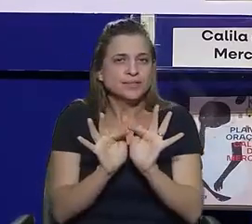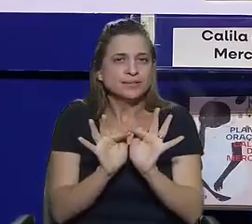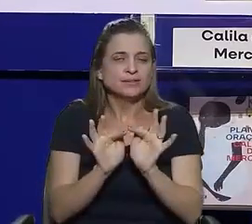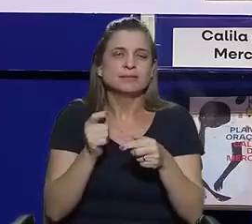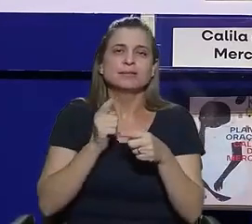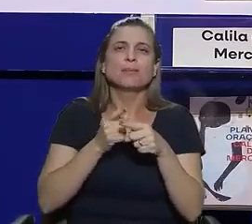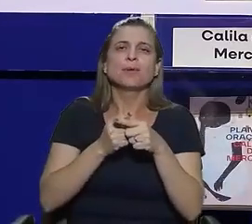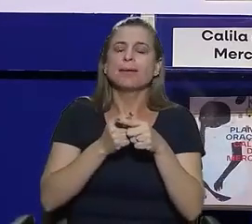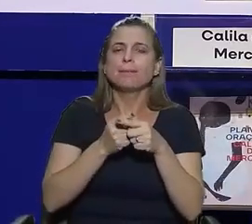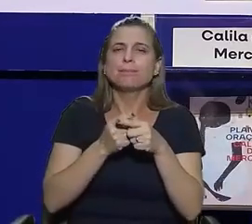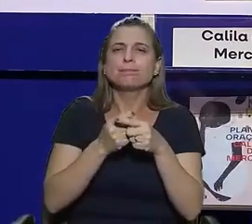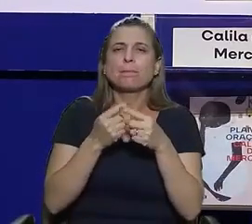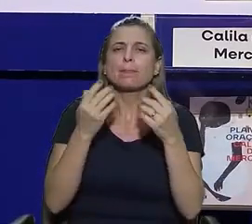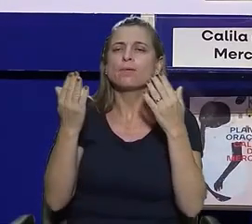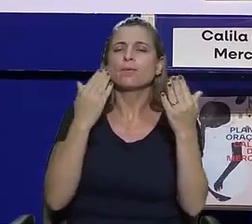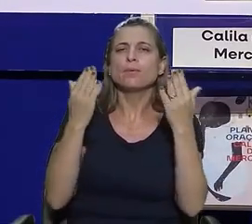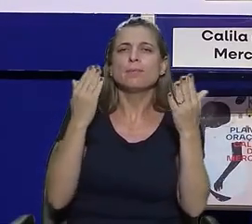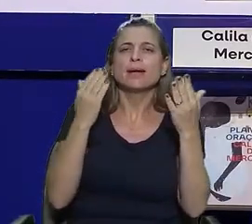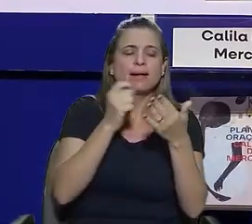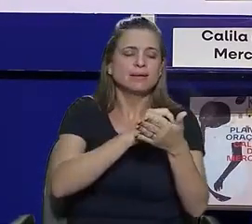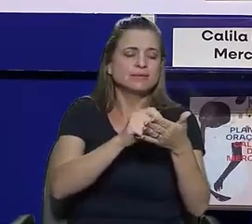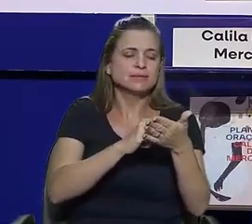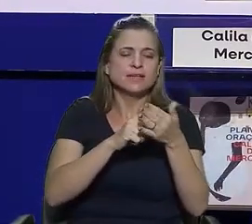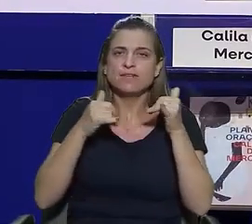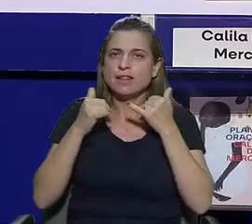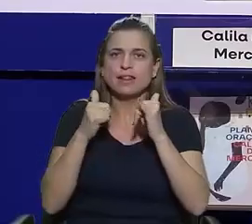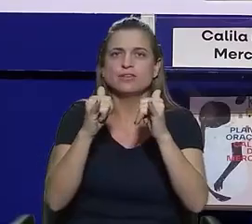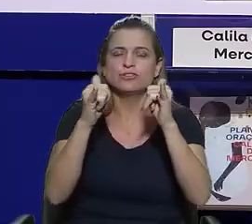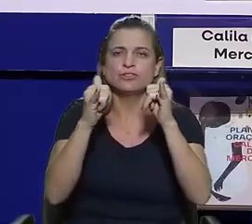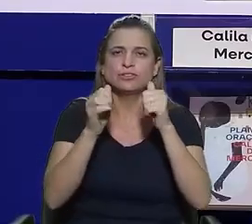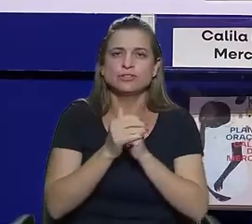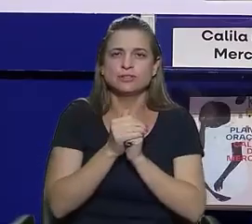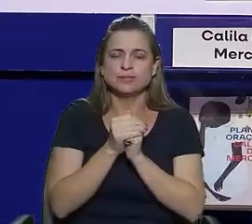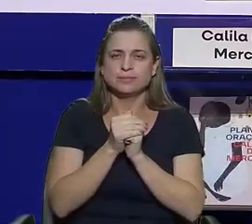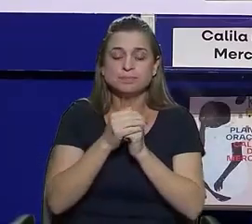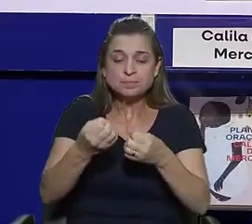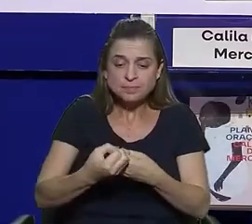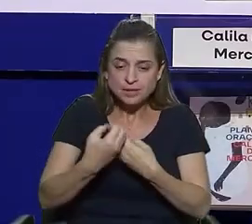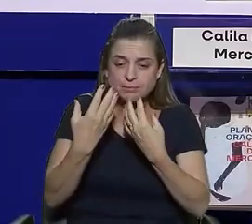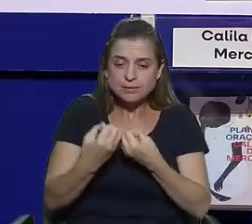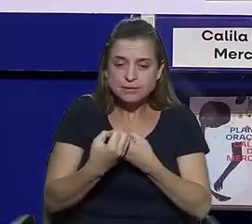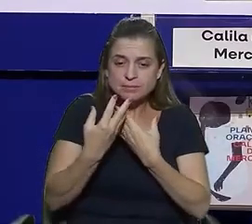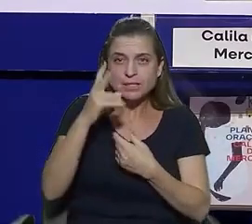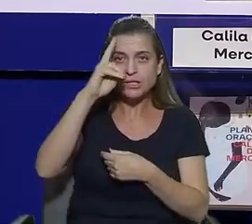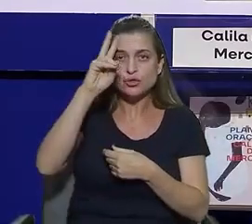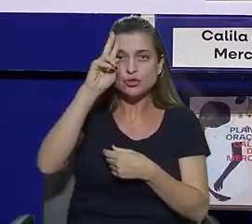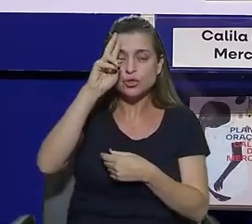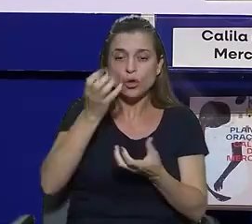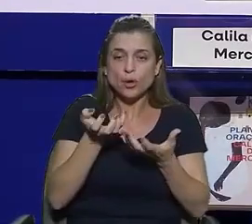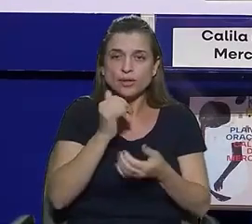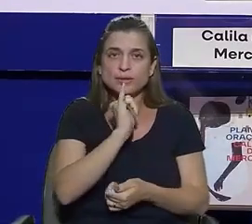escrever é energia, né? Tem uma energia da frase que vai me tomando ao escrever, a compreender que história que eu quero contar, também